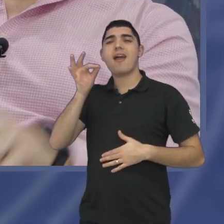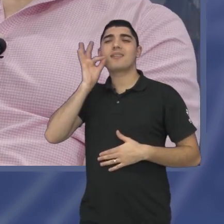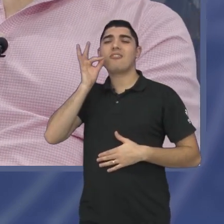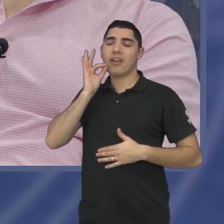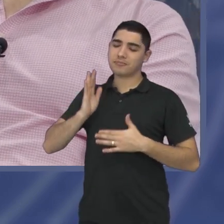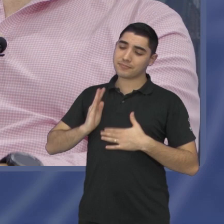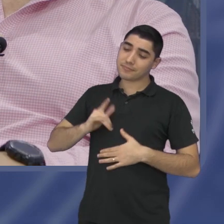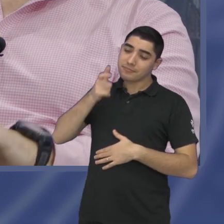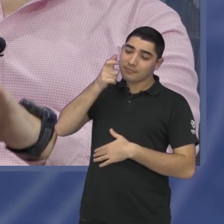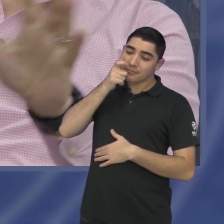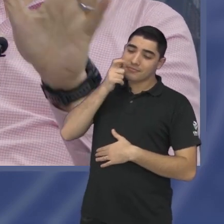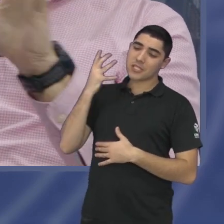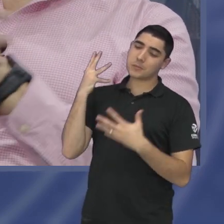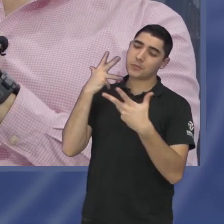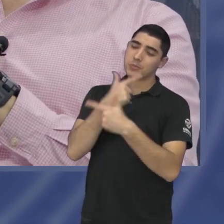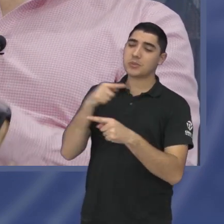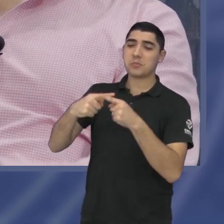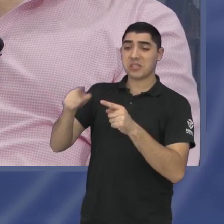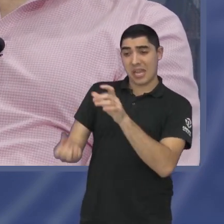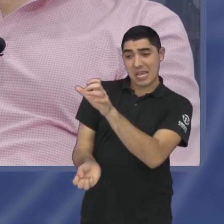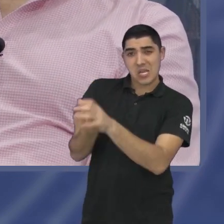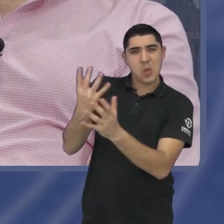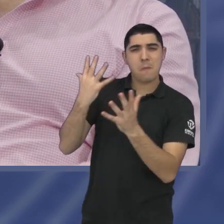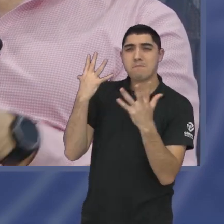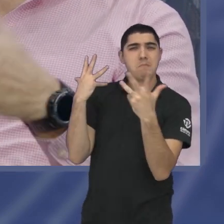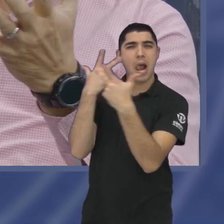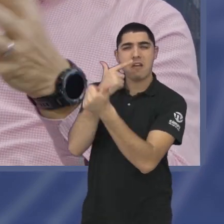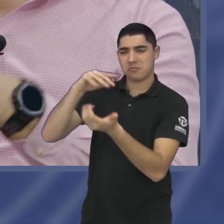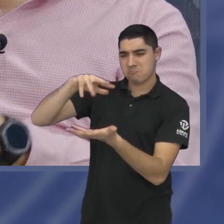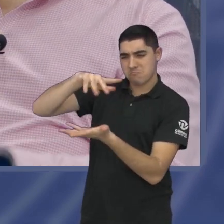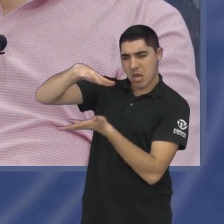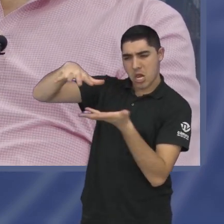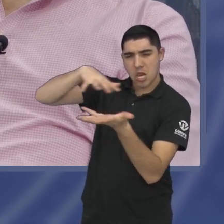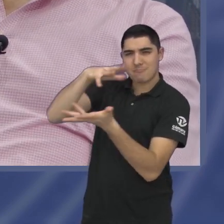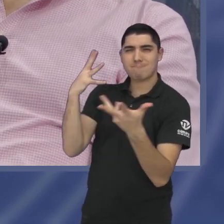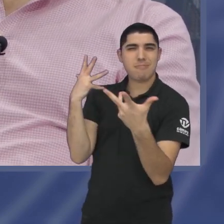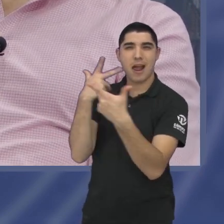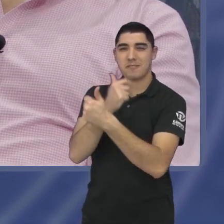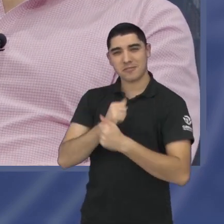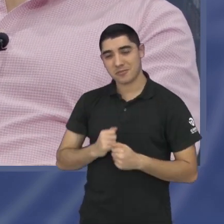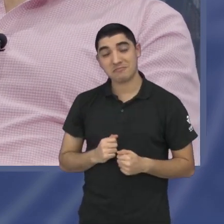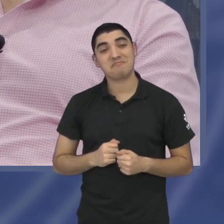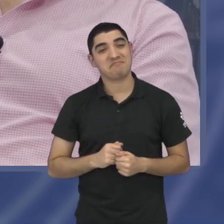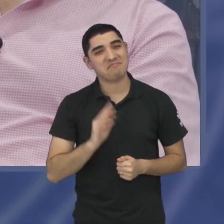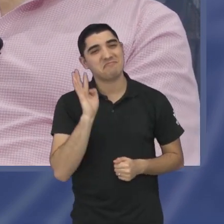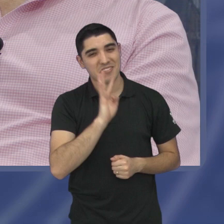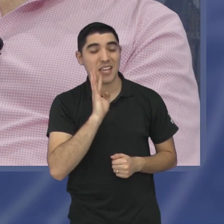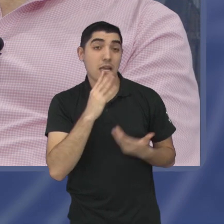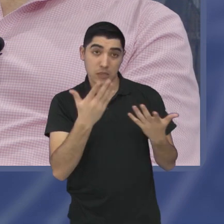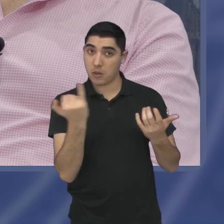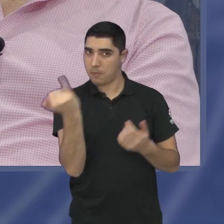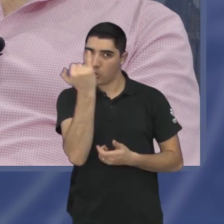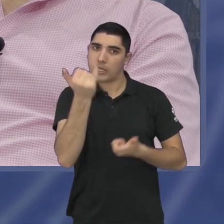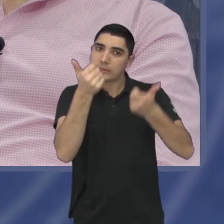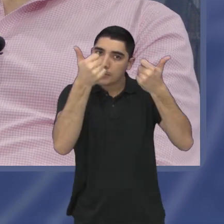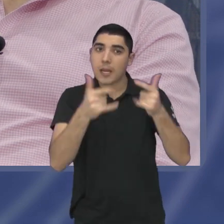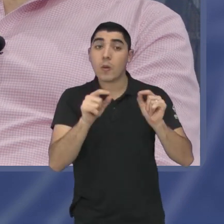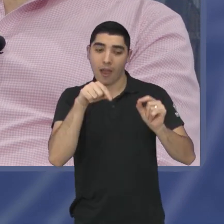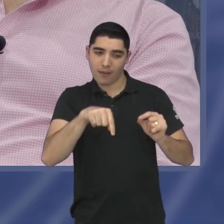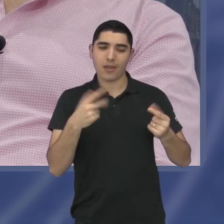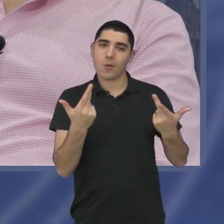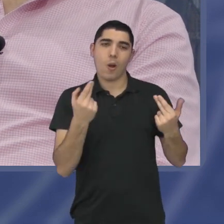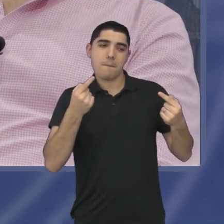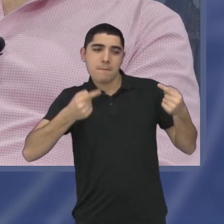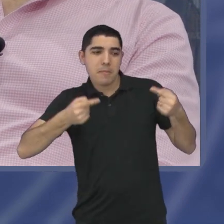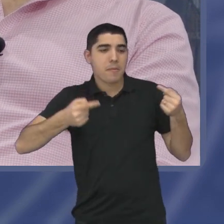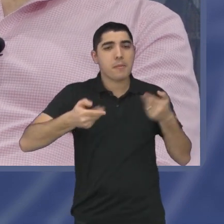criou. Né? Ele só está maravilhado com a criação que ele fez. Bacana, é importante a gente reforçar, né, gente, que é